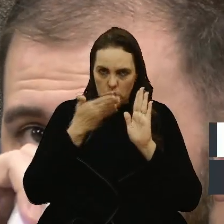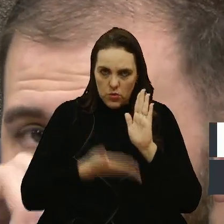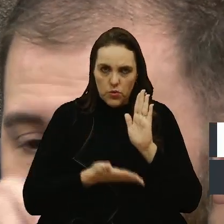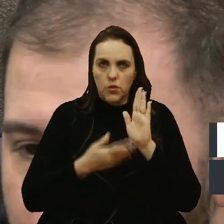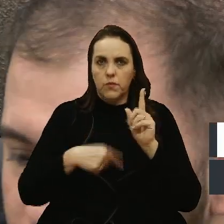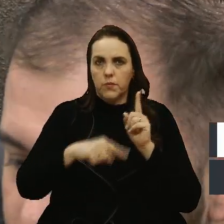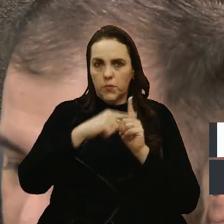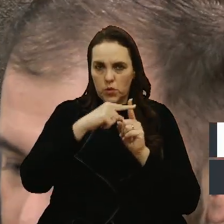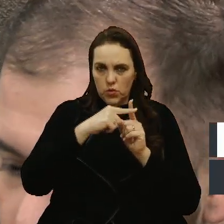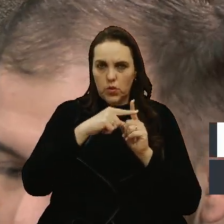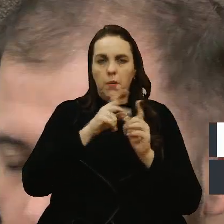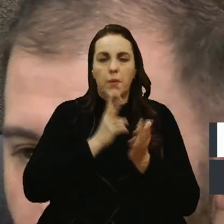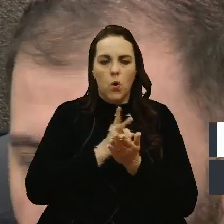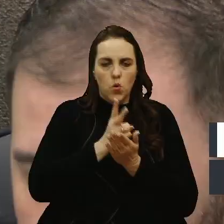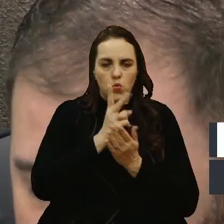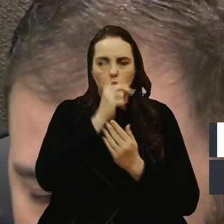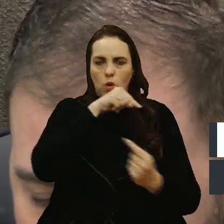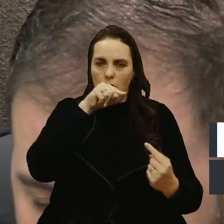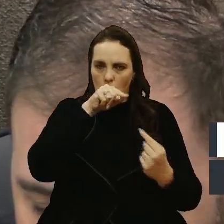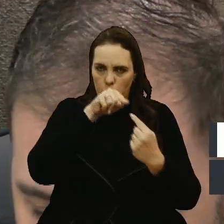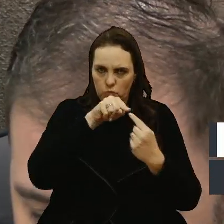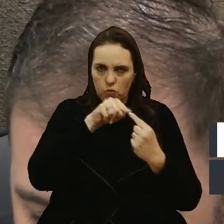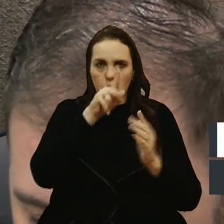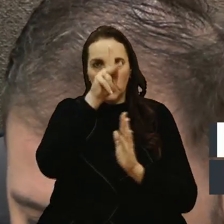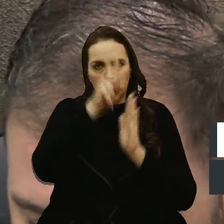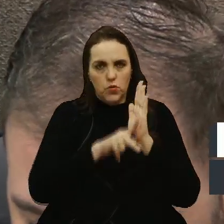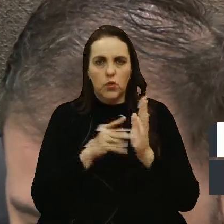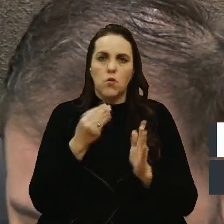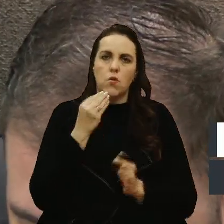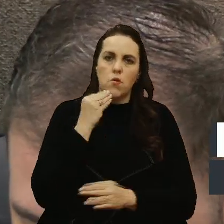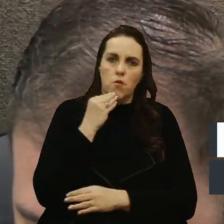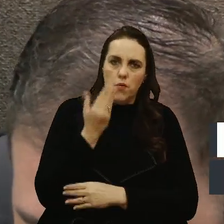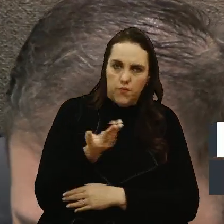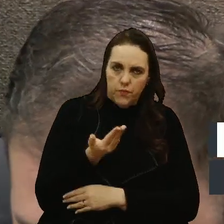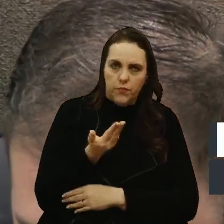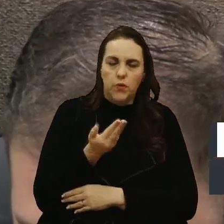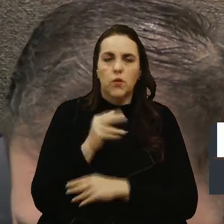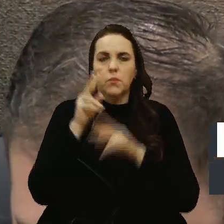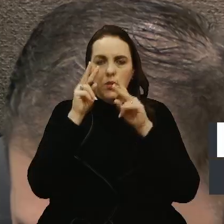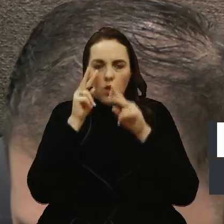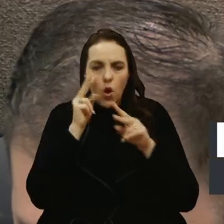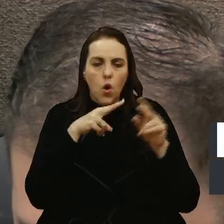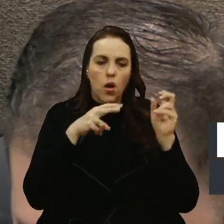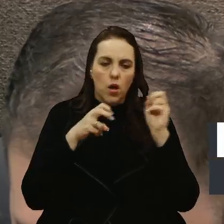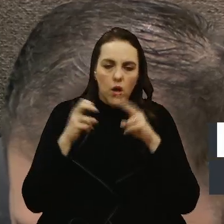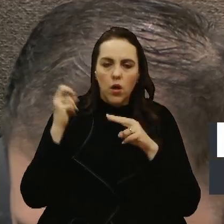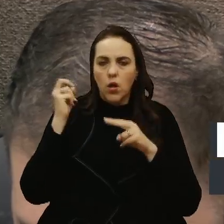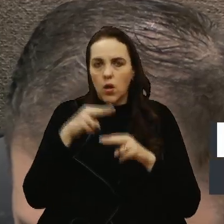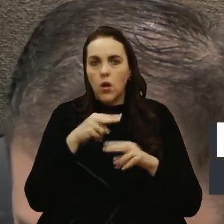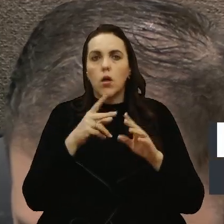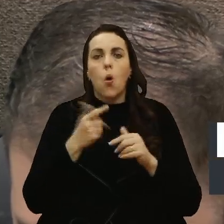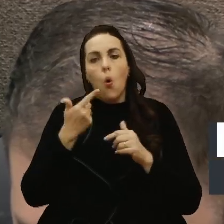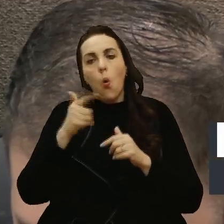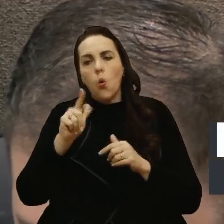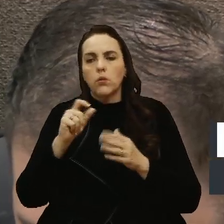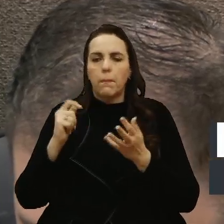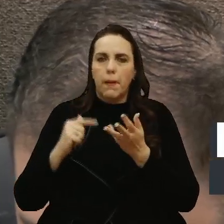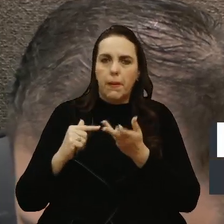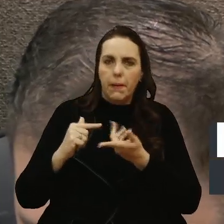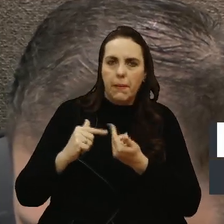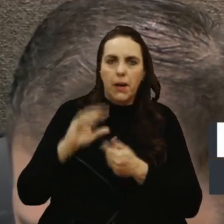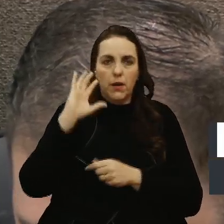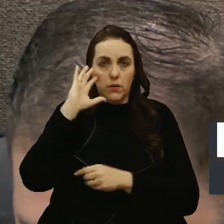para manter a ideia do projeto, mas, claro, mais olhares, né, verificam outras situações. Achei muito